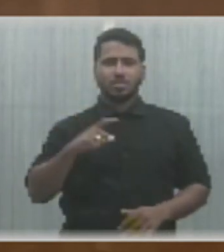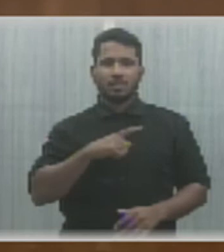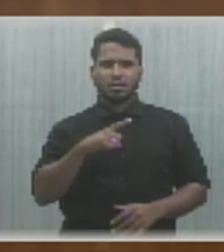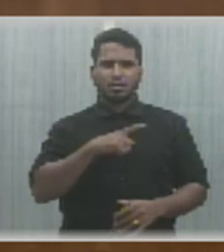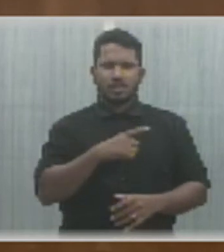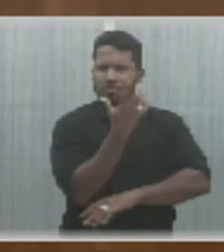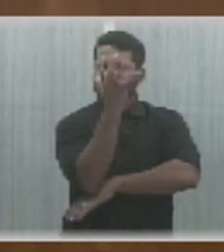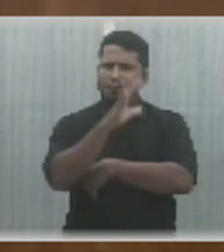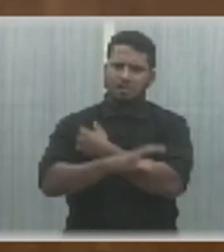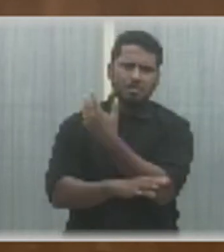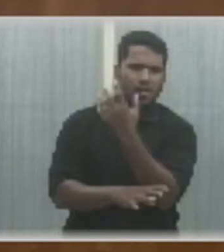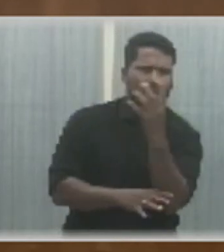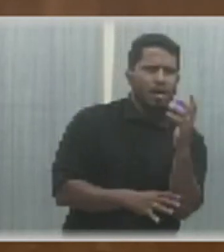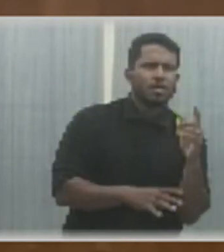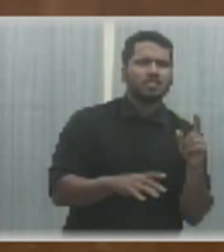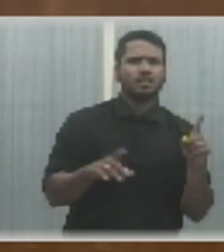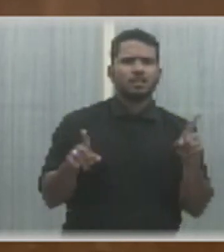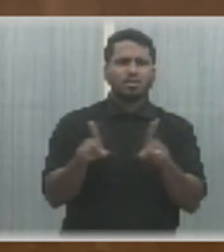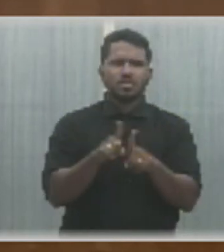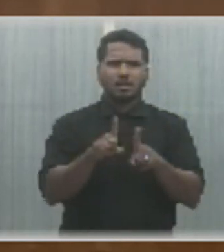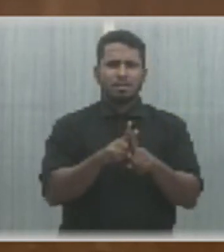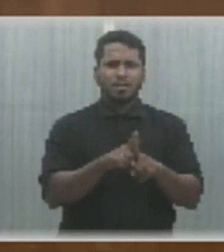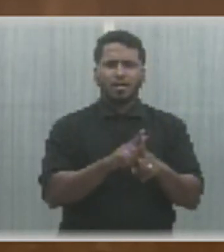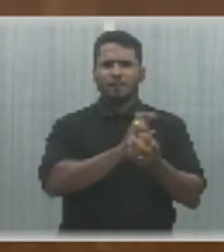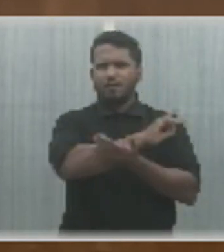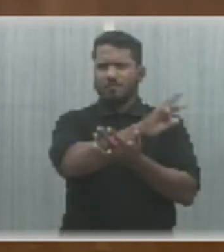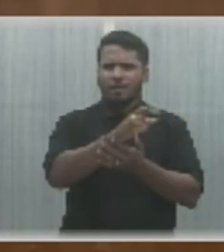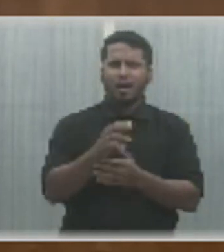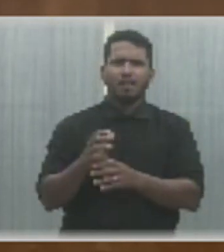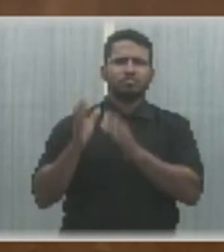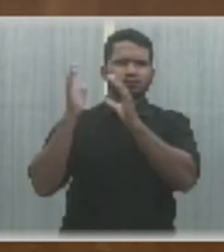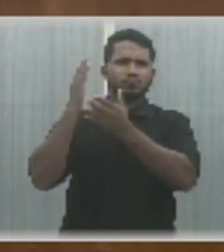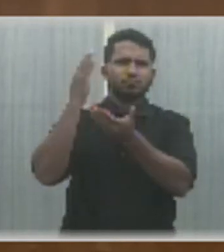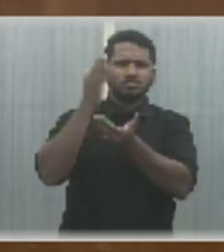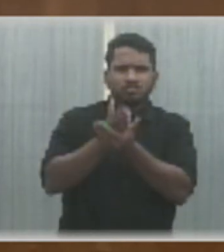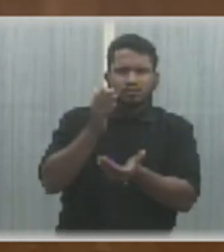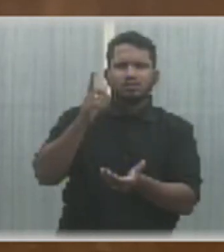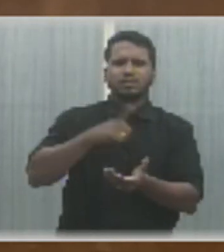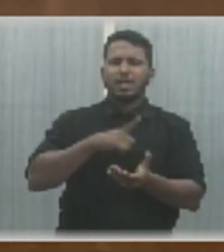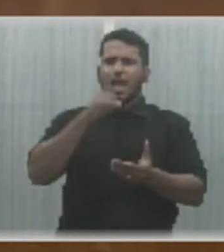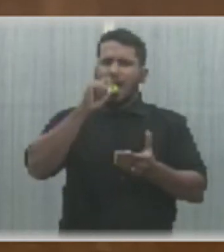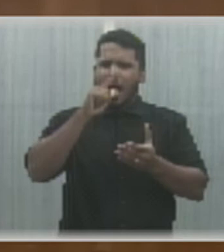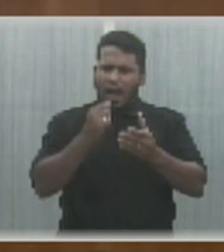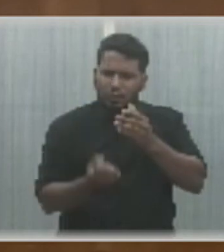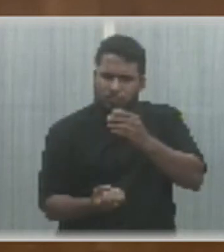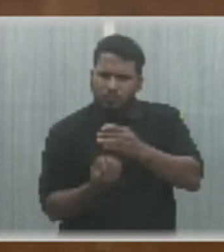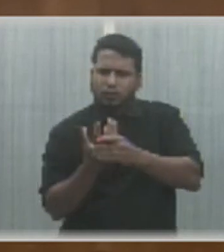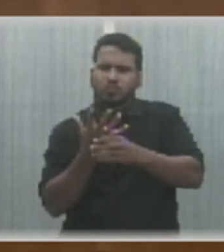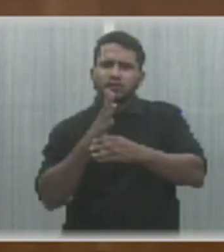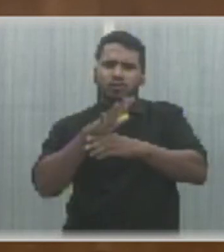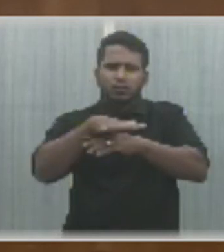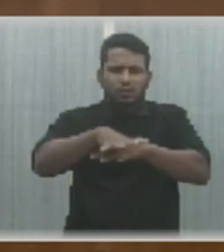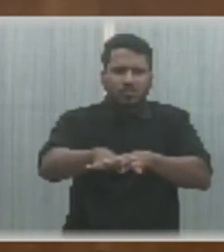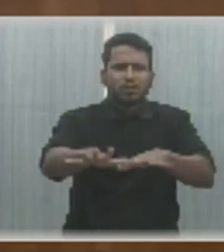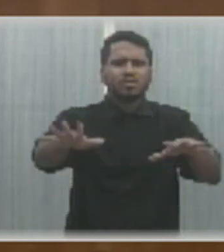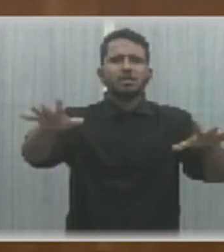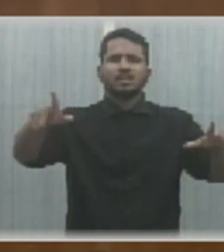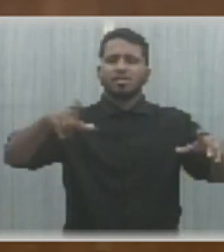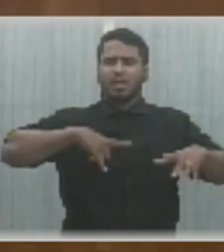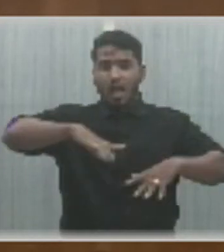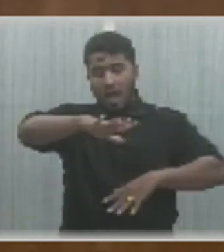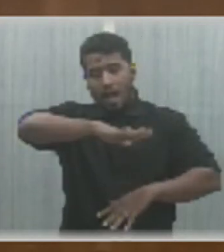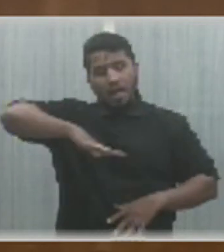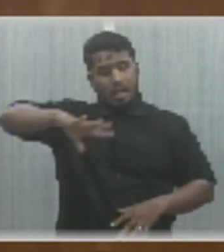por matas e por ibabaçuais, onde tem nascentes de água, lagoa, e realmente uma